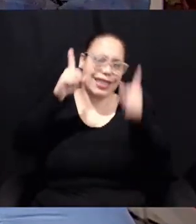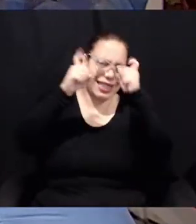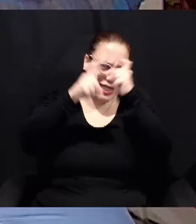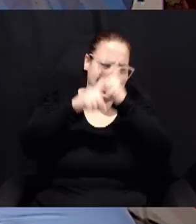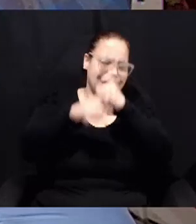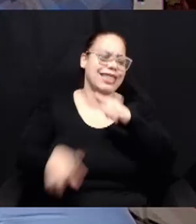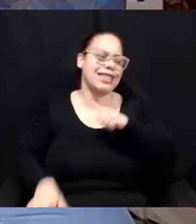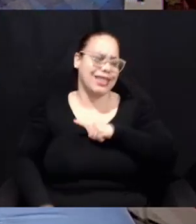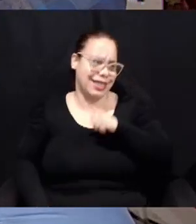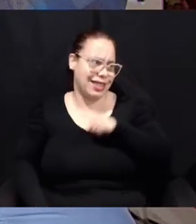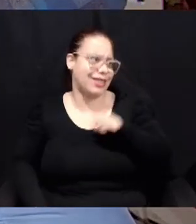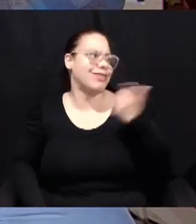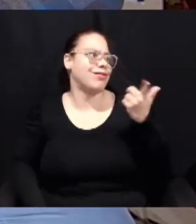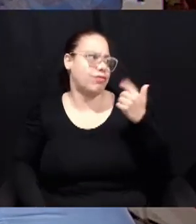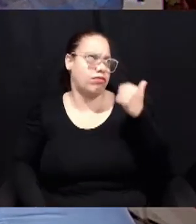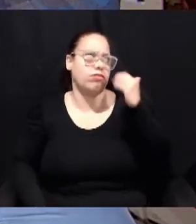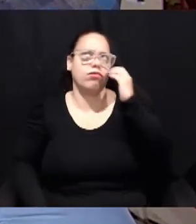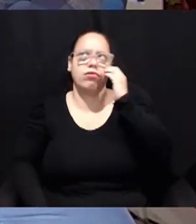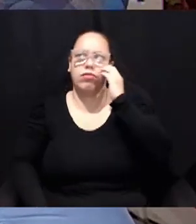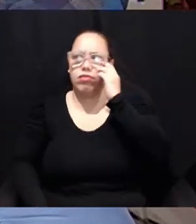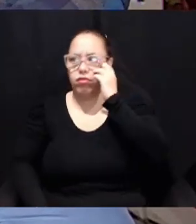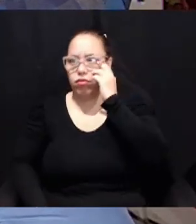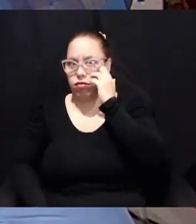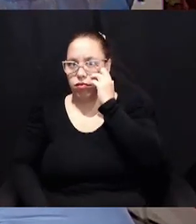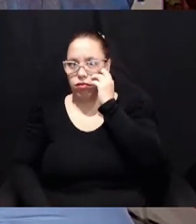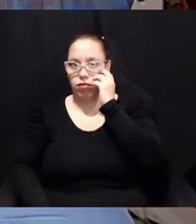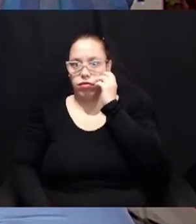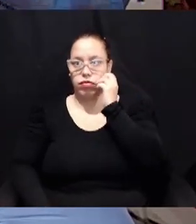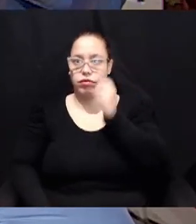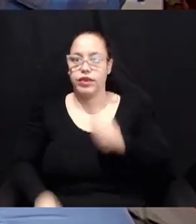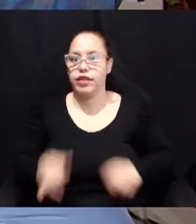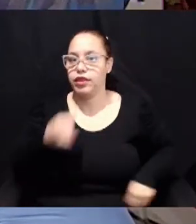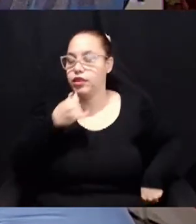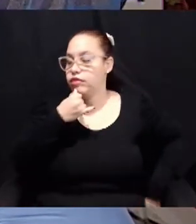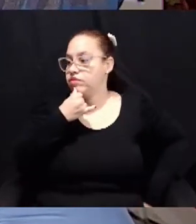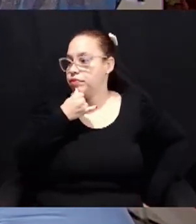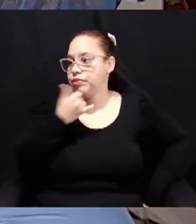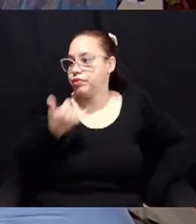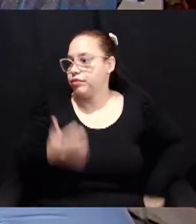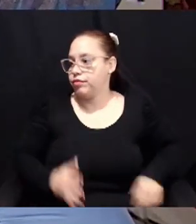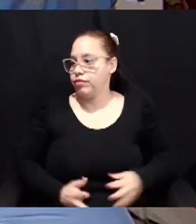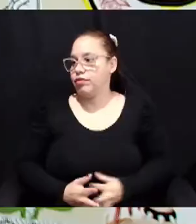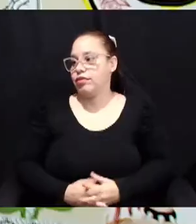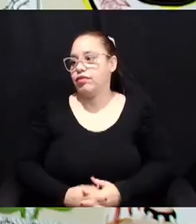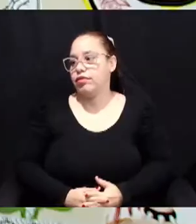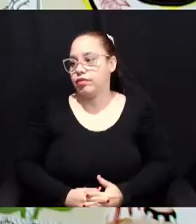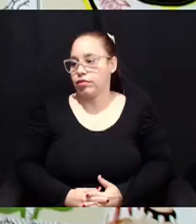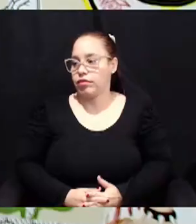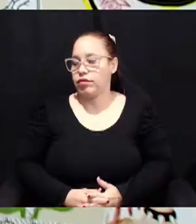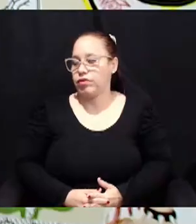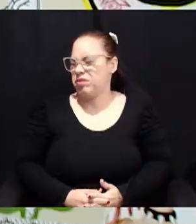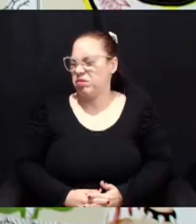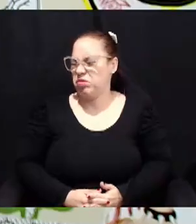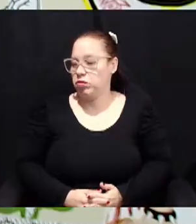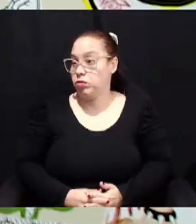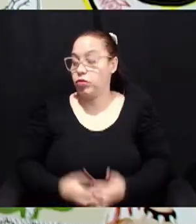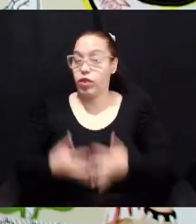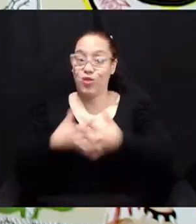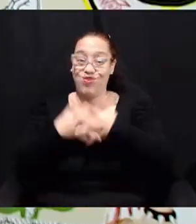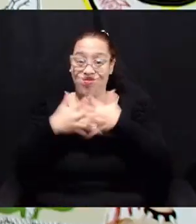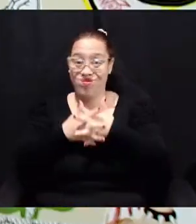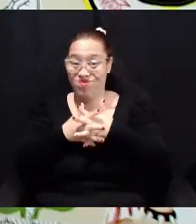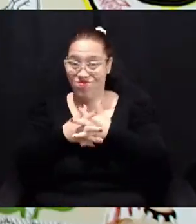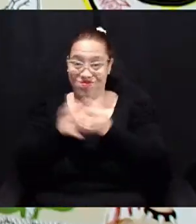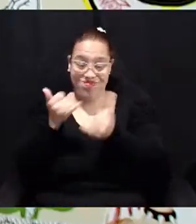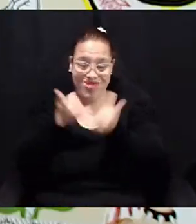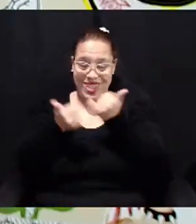falando. Todos têm perrengue, porque assim, infelizmente, todos os perrengues no brinquedo, eles existem